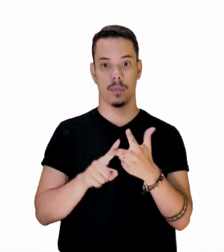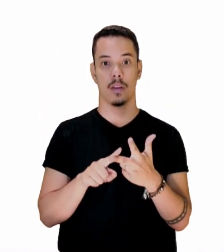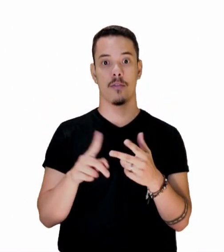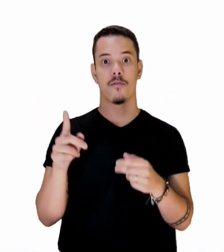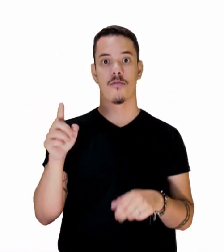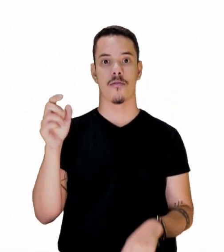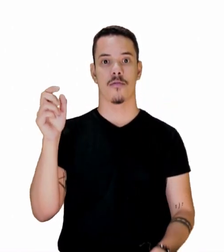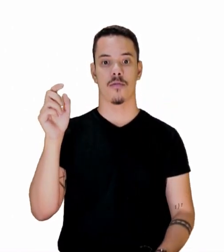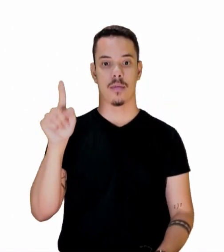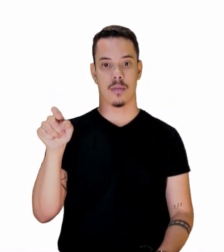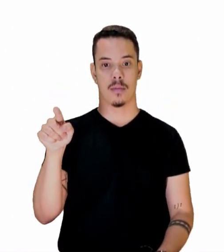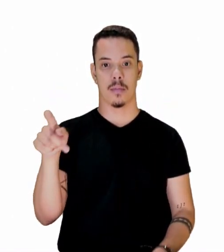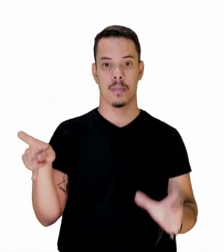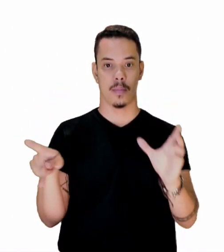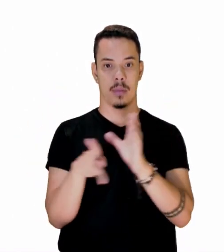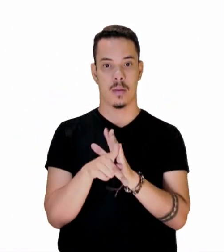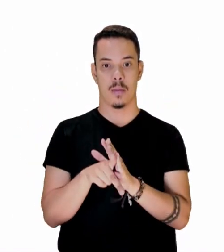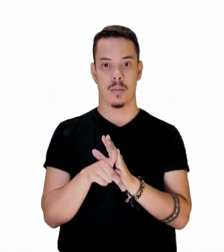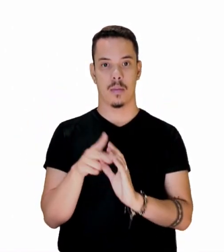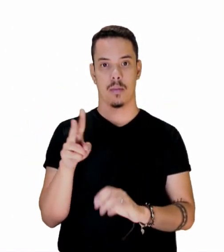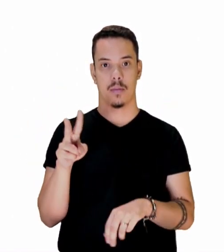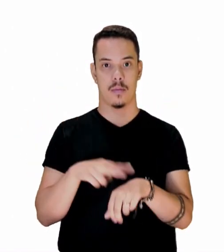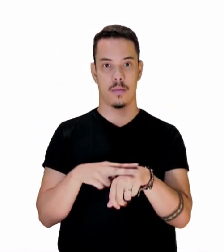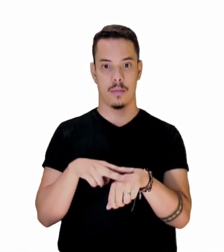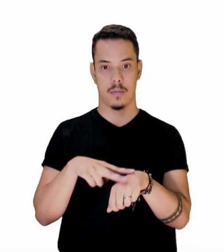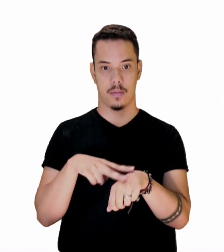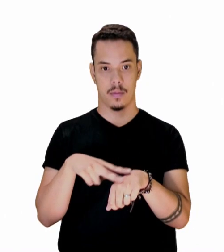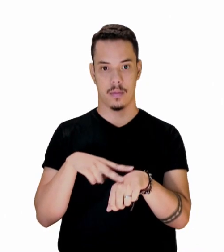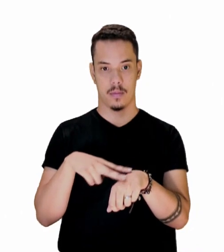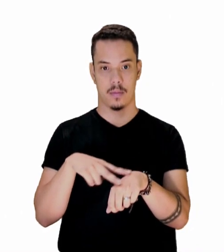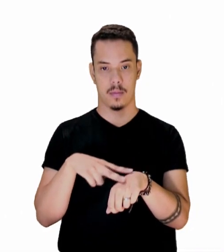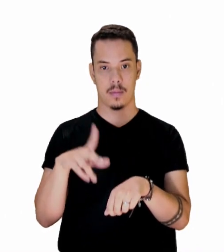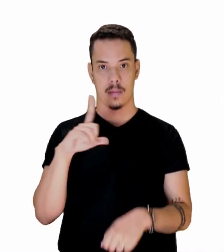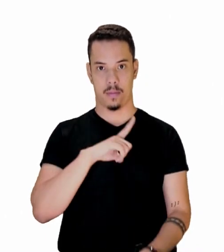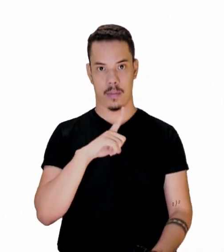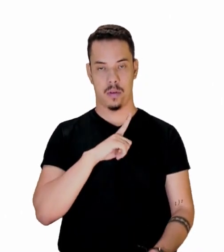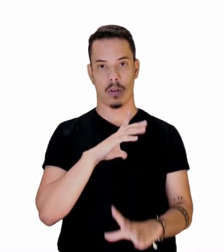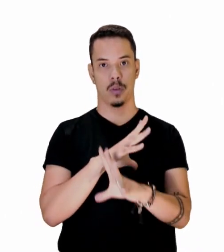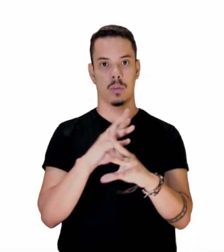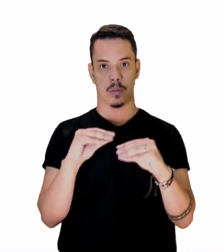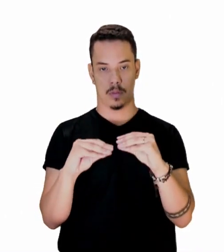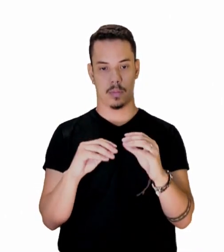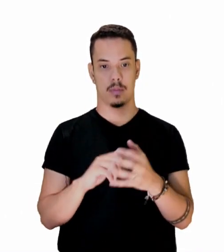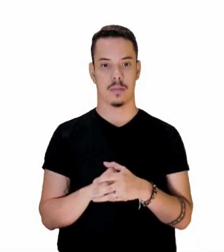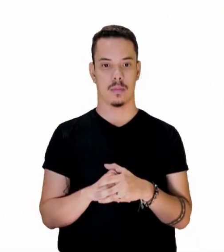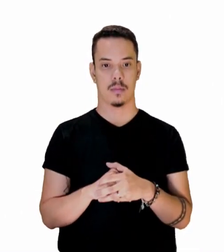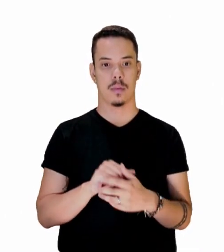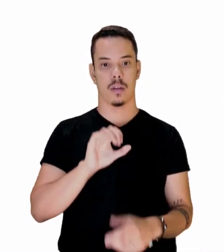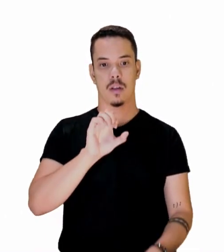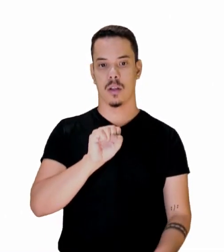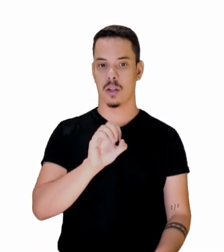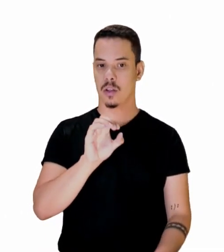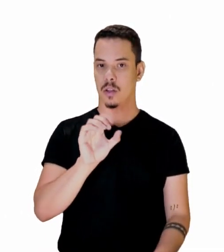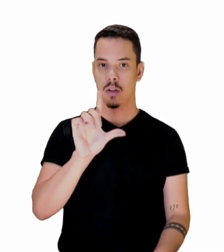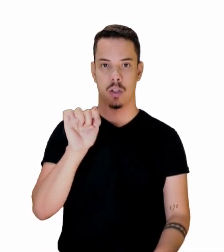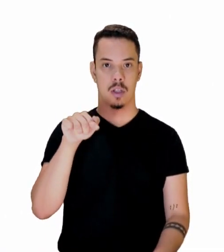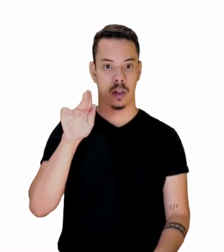ser a ausência de quê? De conjunção, né? De síndeto. Aí eu tenho Solange é